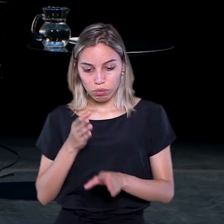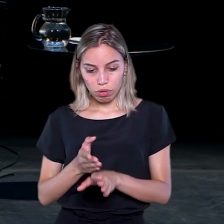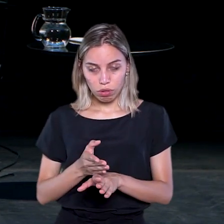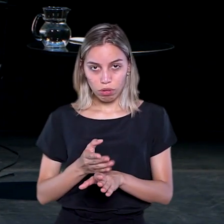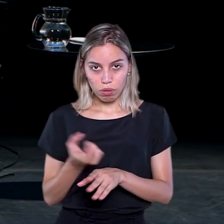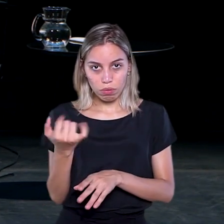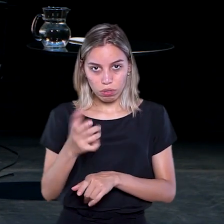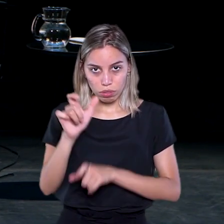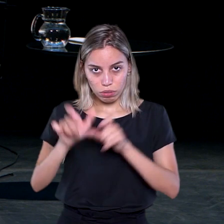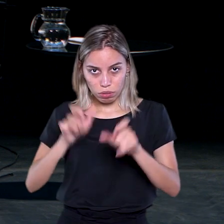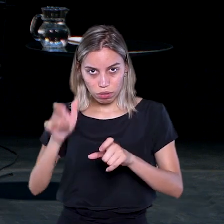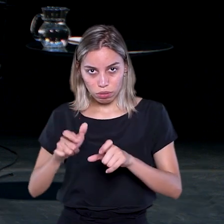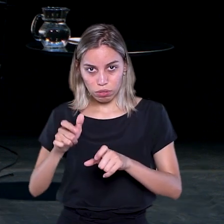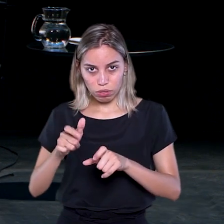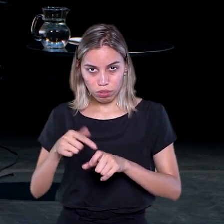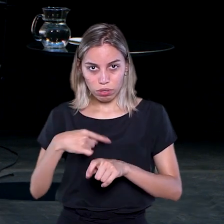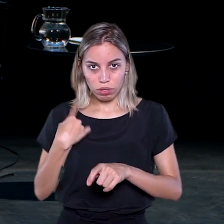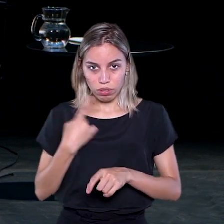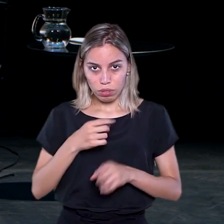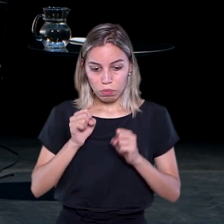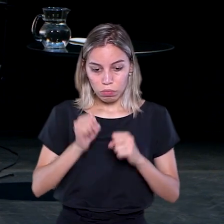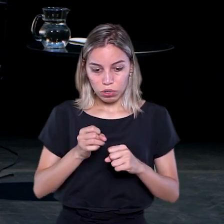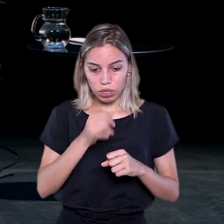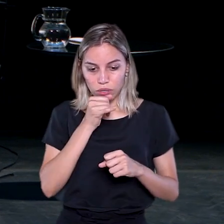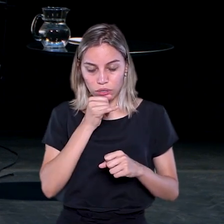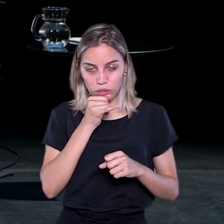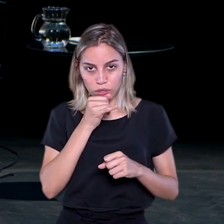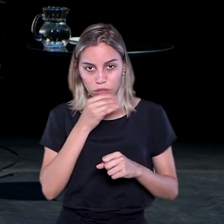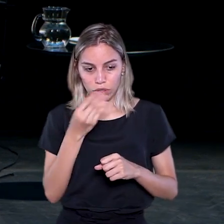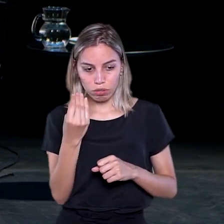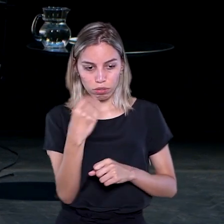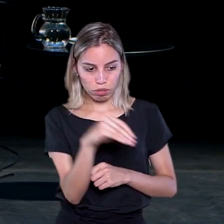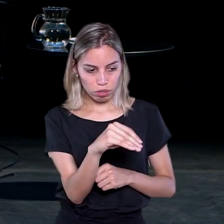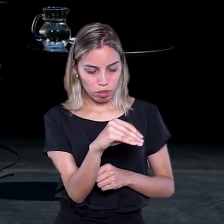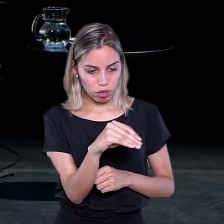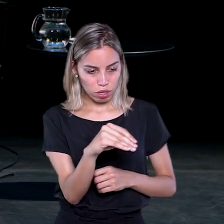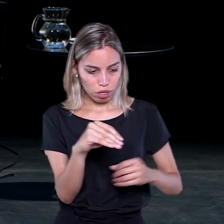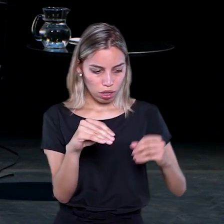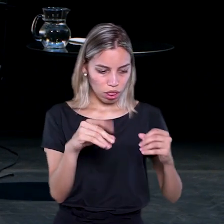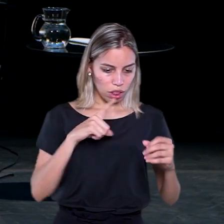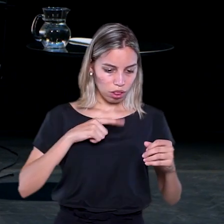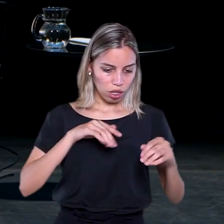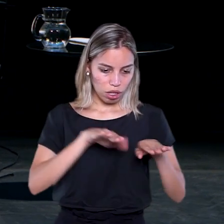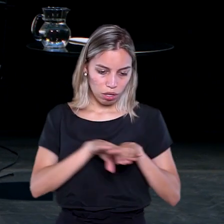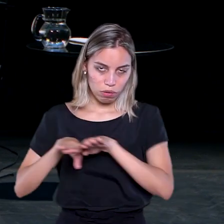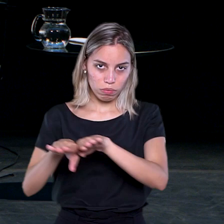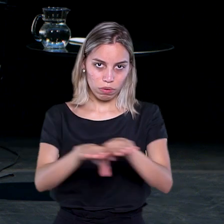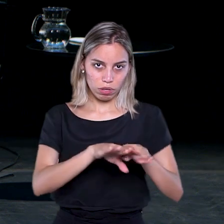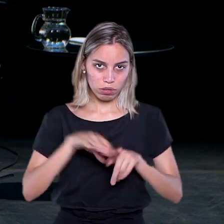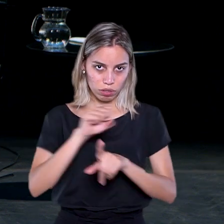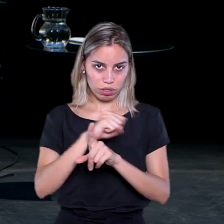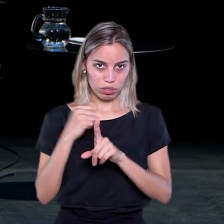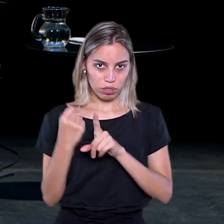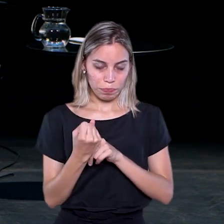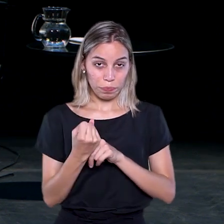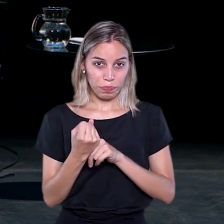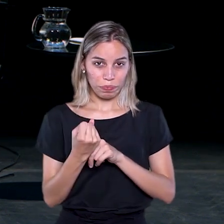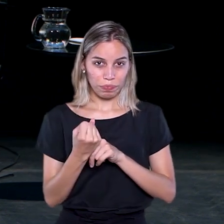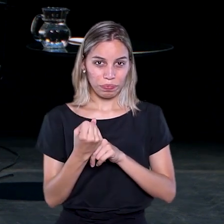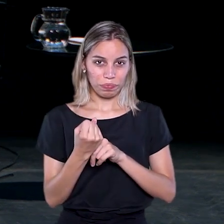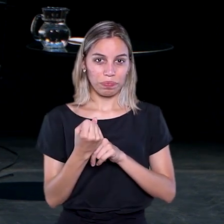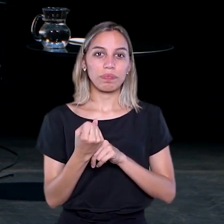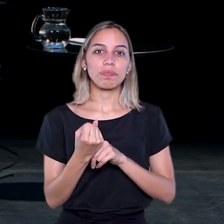estabeleça, a gente pode aplicar isso num fundo de promoção da igualdade racial, para que a gente possa realmente... Não há política pública